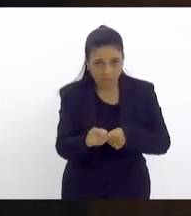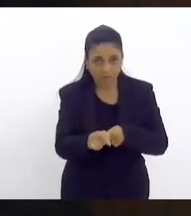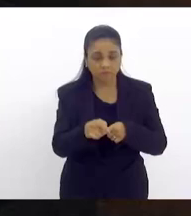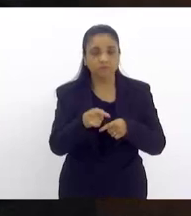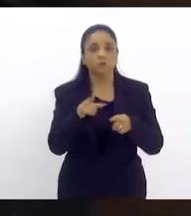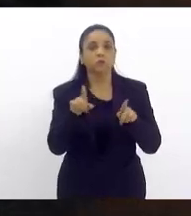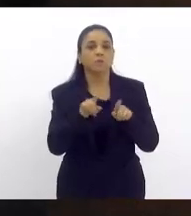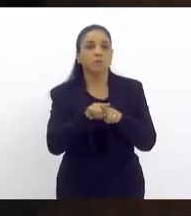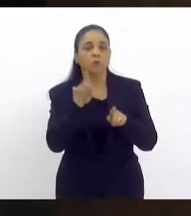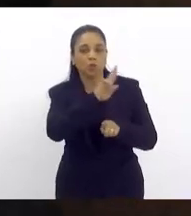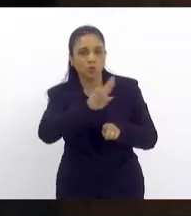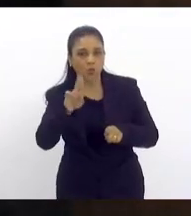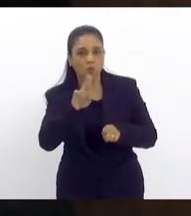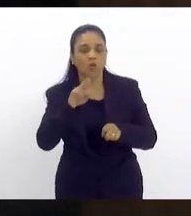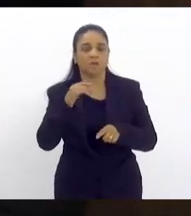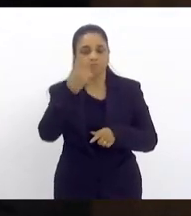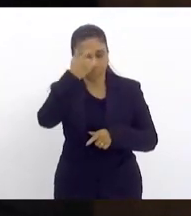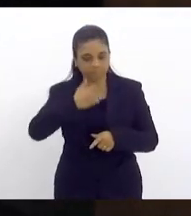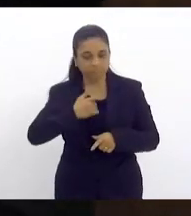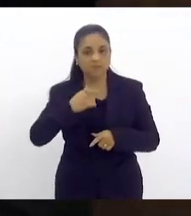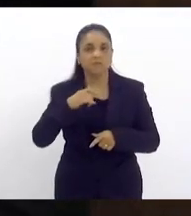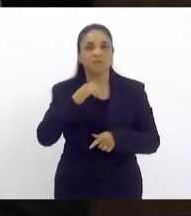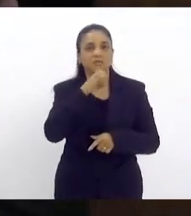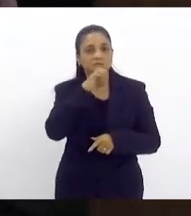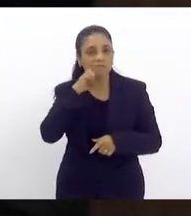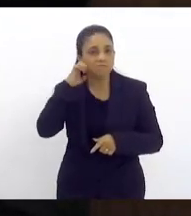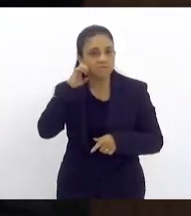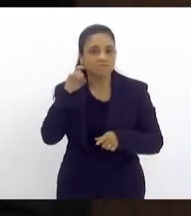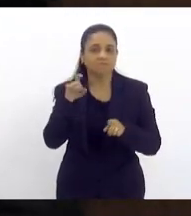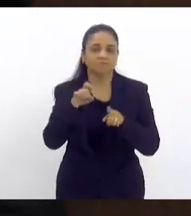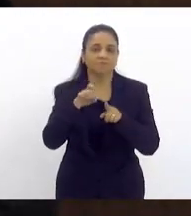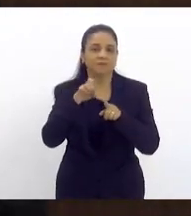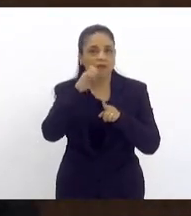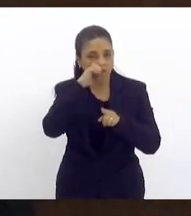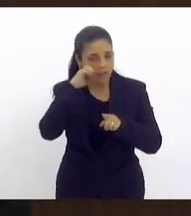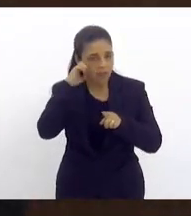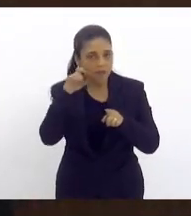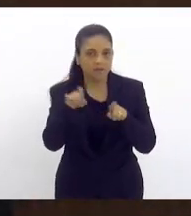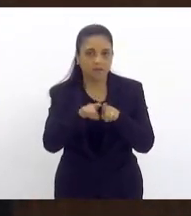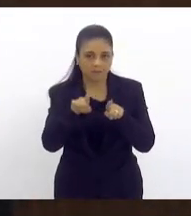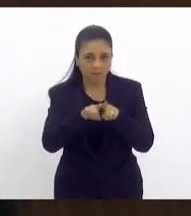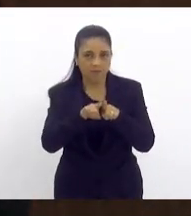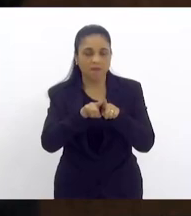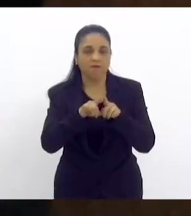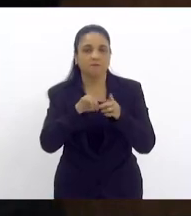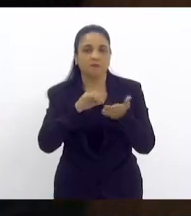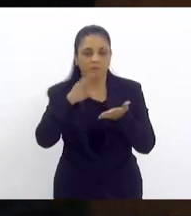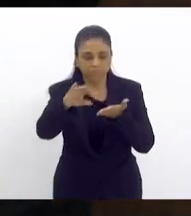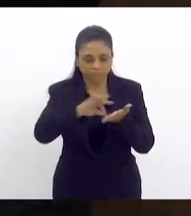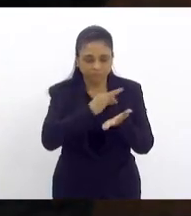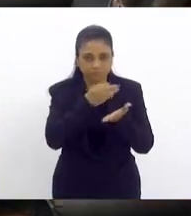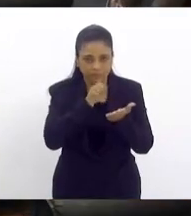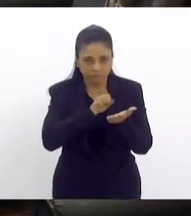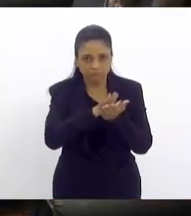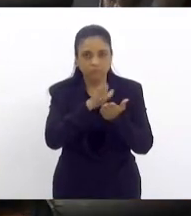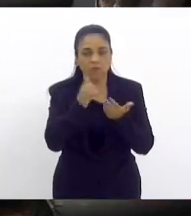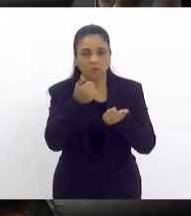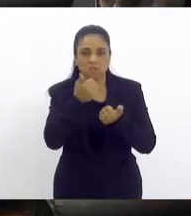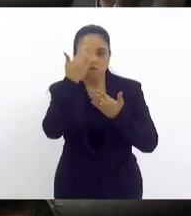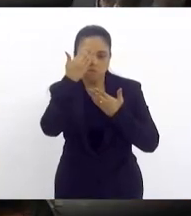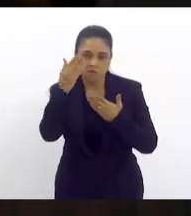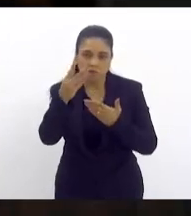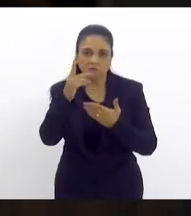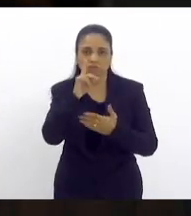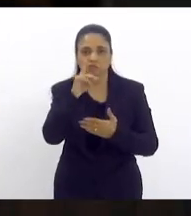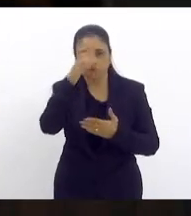e também da deputada Érica taki motos já está lá para sua apreciação só para a gente protocolar tá bom muito obrigado Deputado Tia Jô